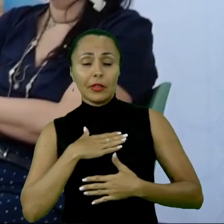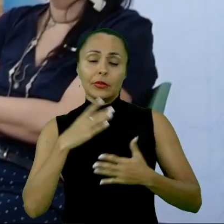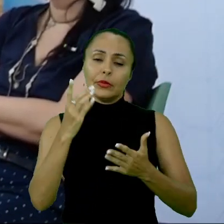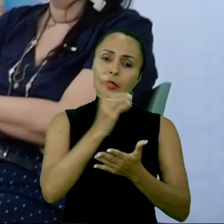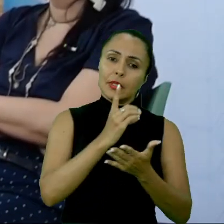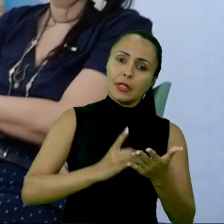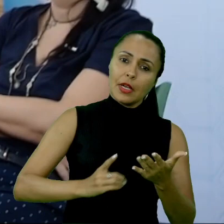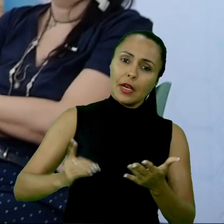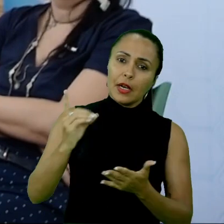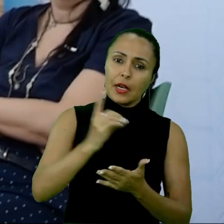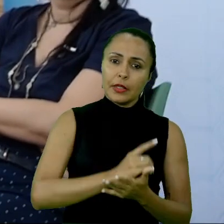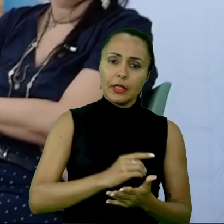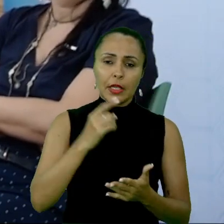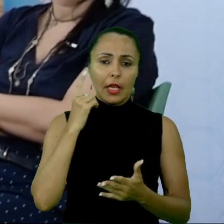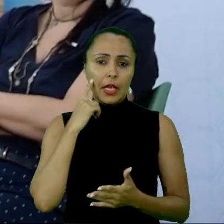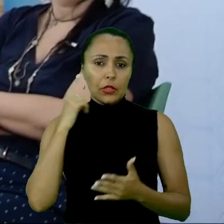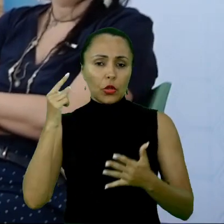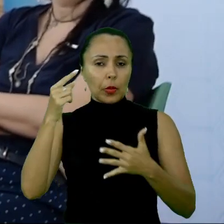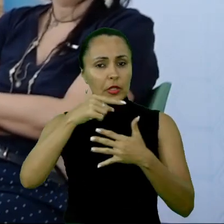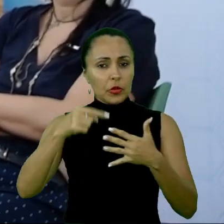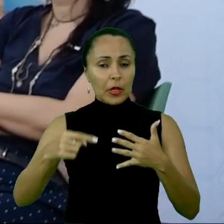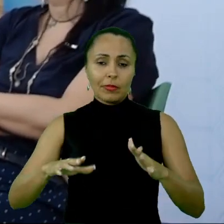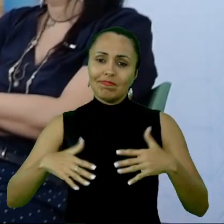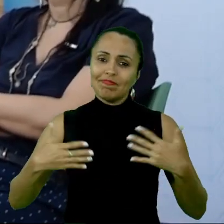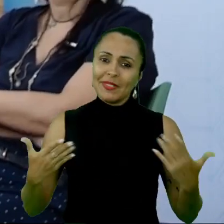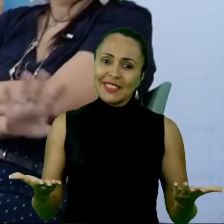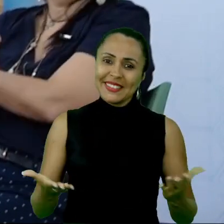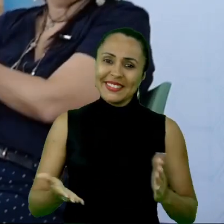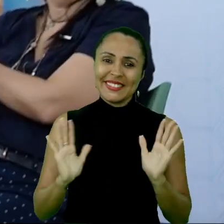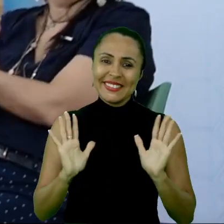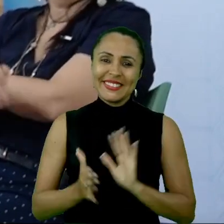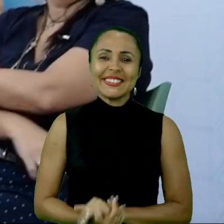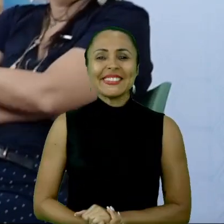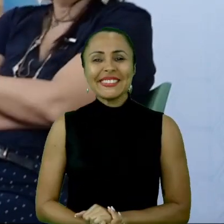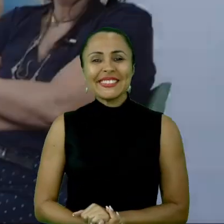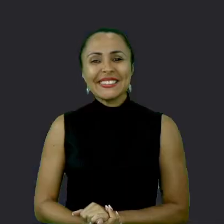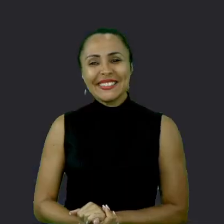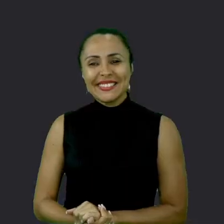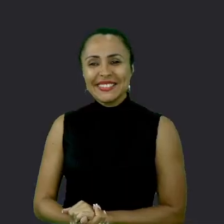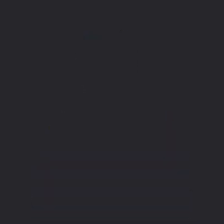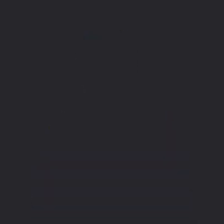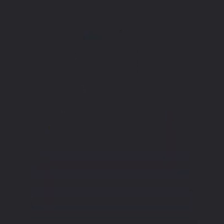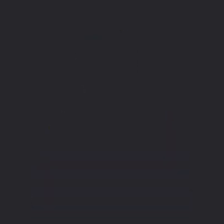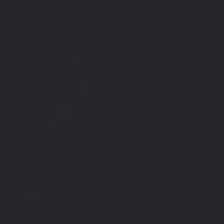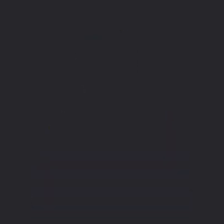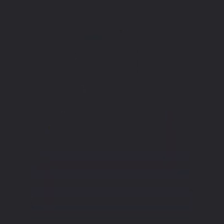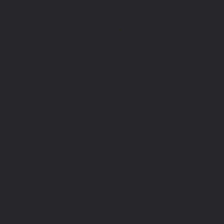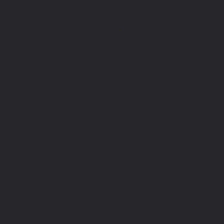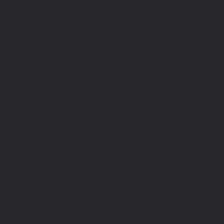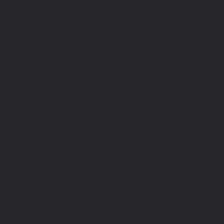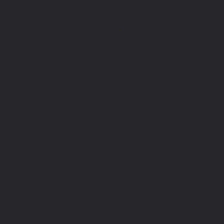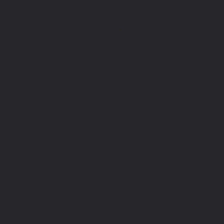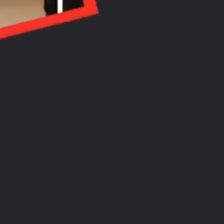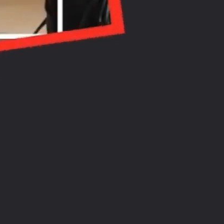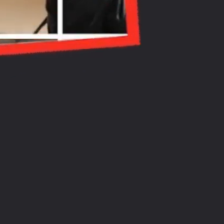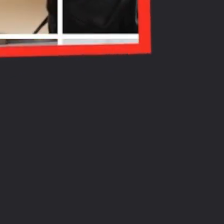e sobre suas questões. E é isso. até a próxima.